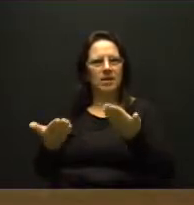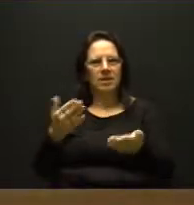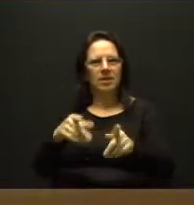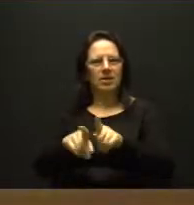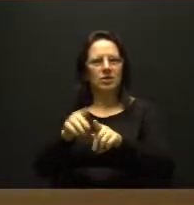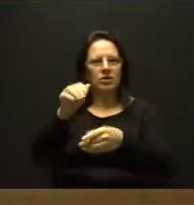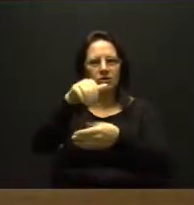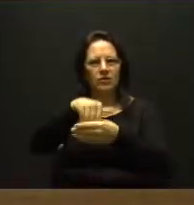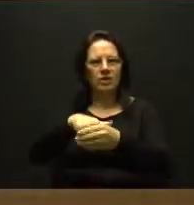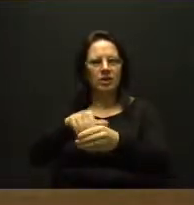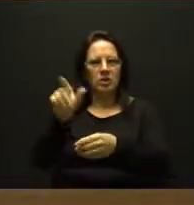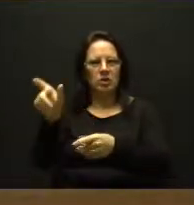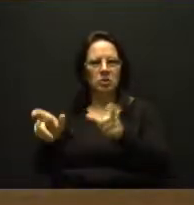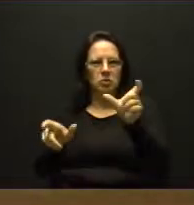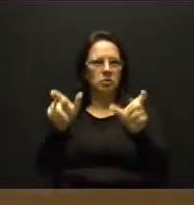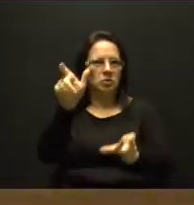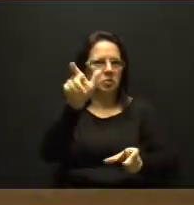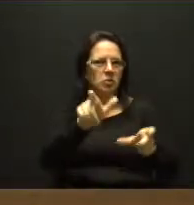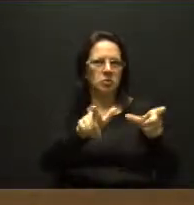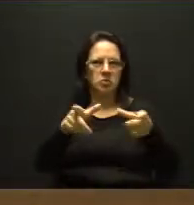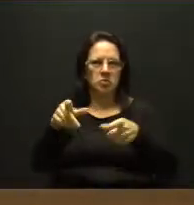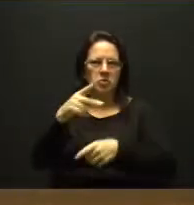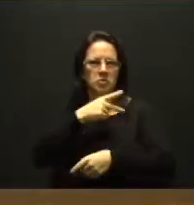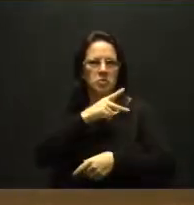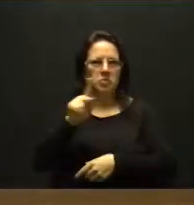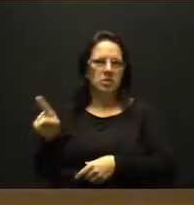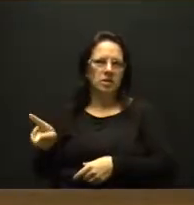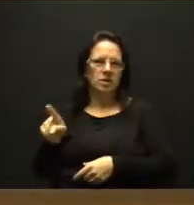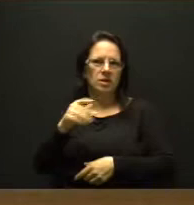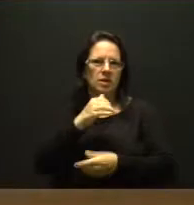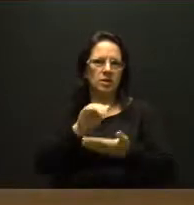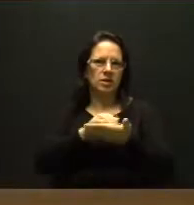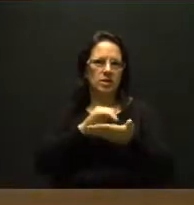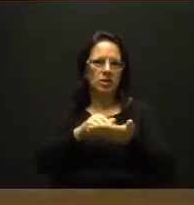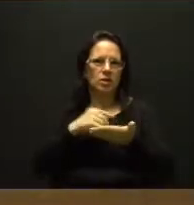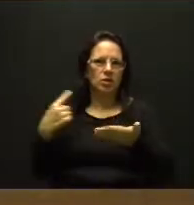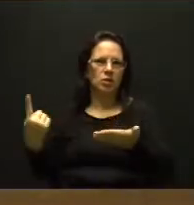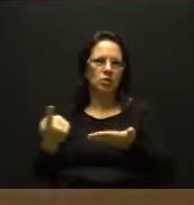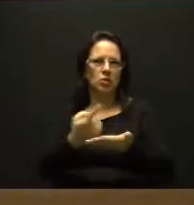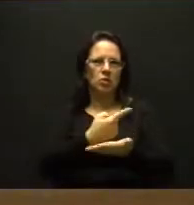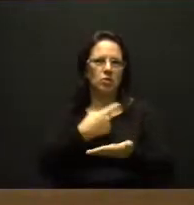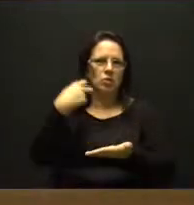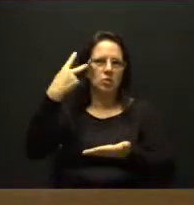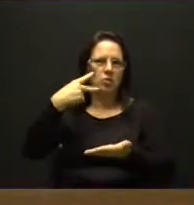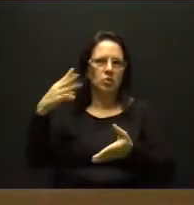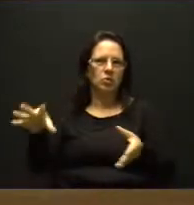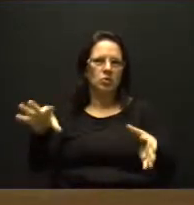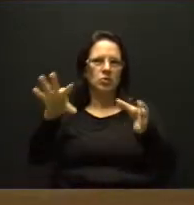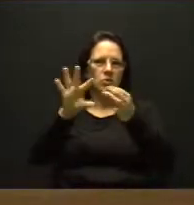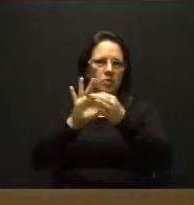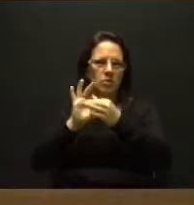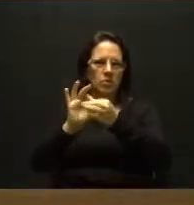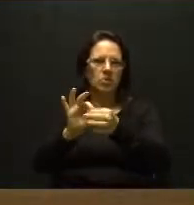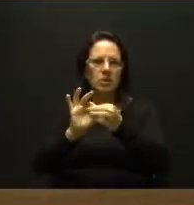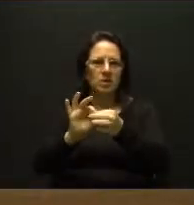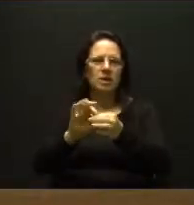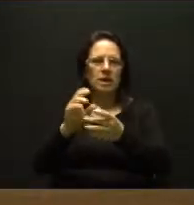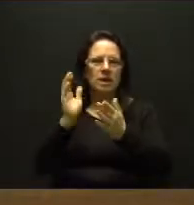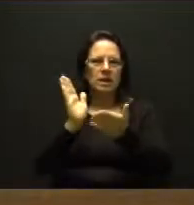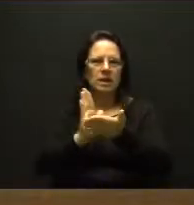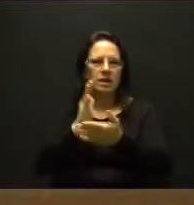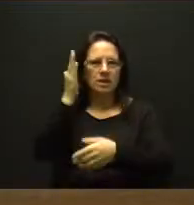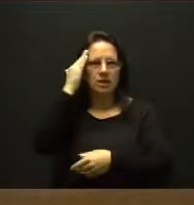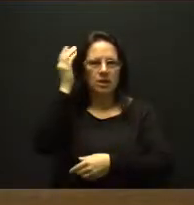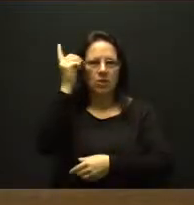que teve na posição que ocupa de presidente e secretário na casa todos nós aqui somos parlamentares vereadores eu respeito muito porque sei como é difícil